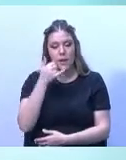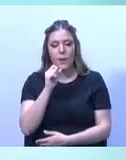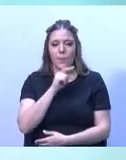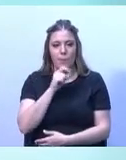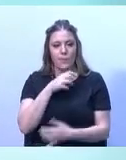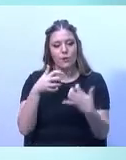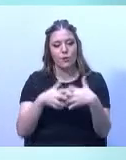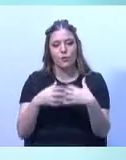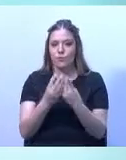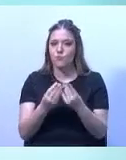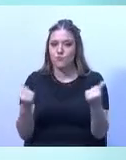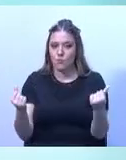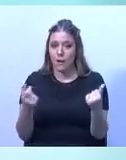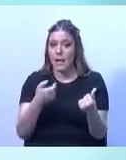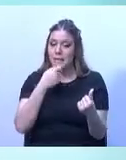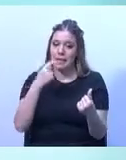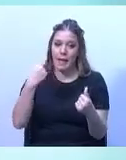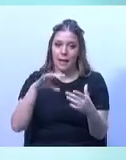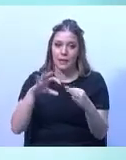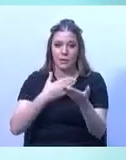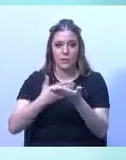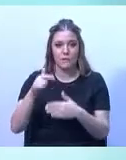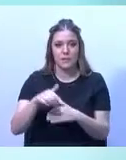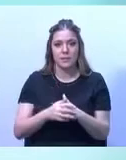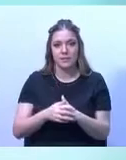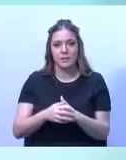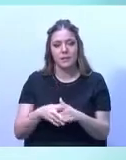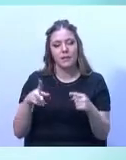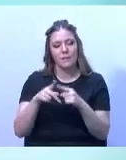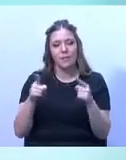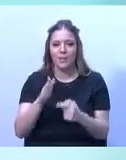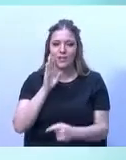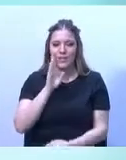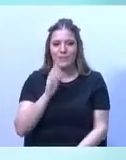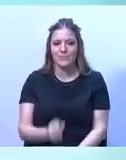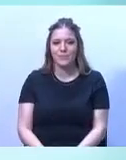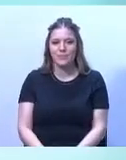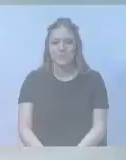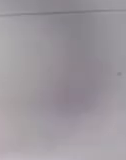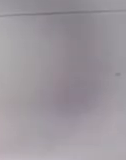para tirar as suas dúvidas se surgirem durante a conversa. Após um curtíssimo intervalo. Até já.